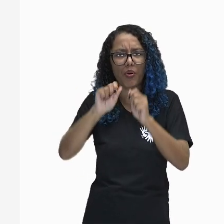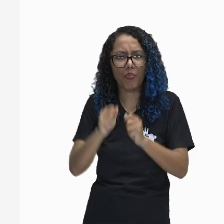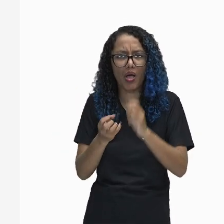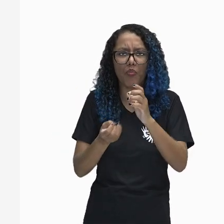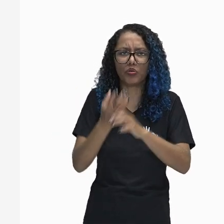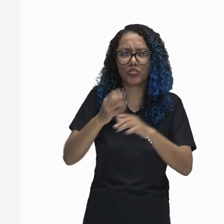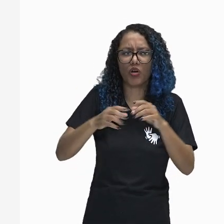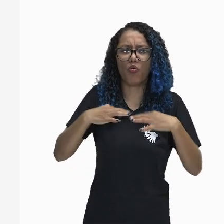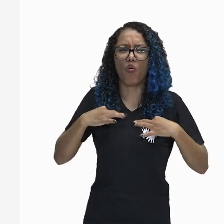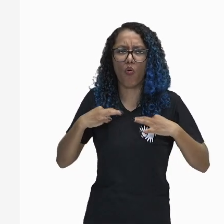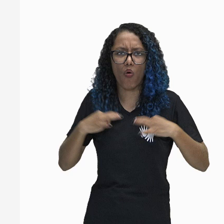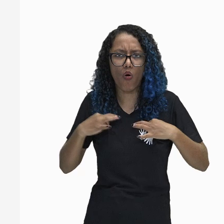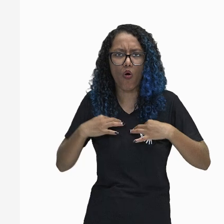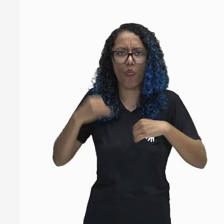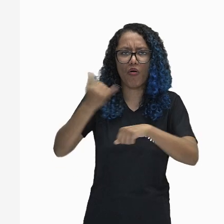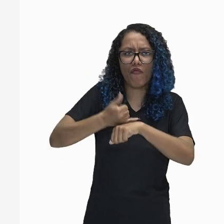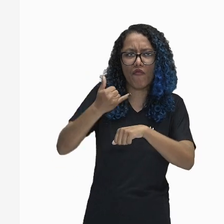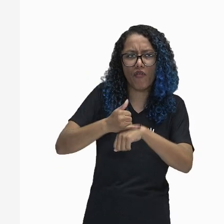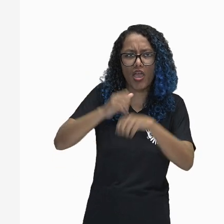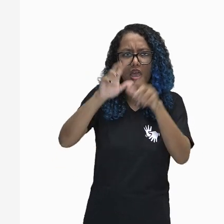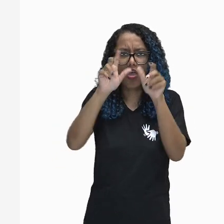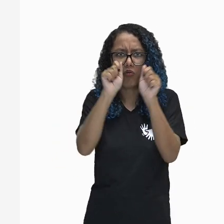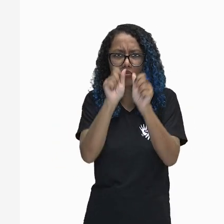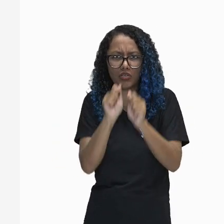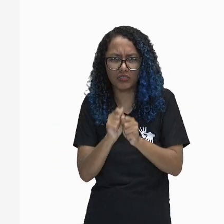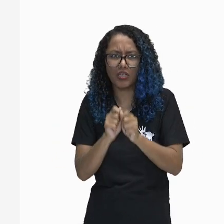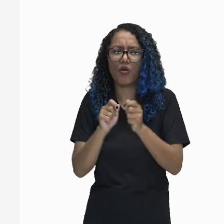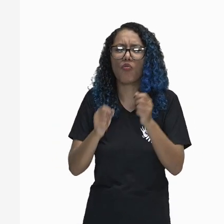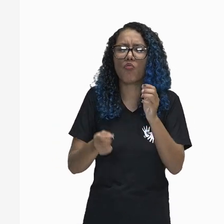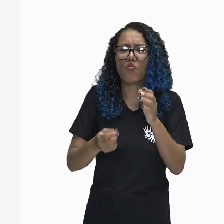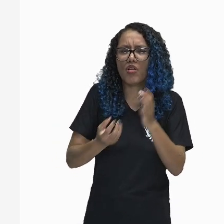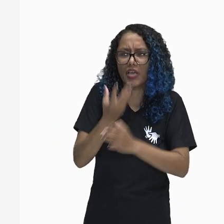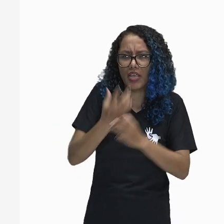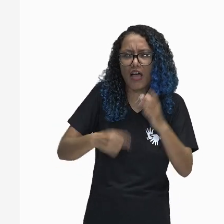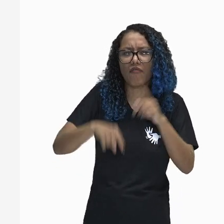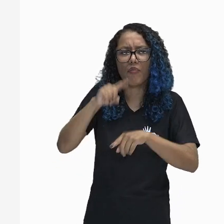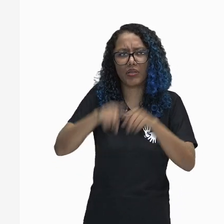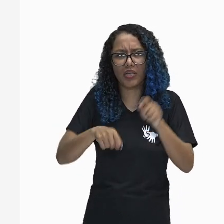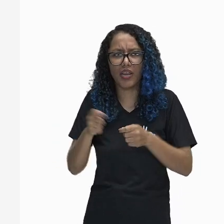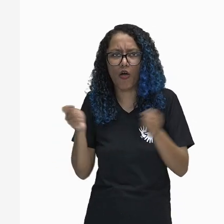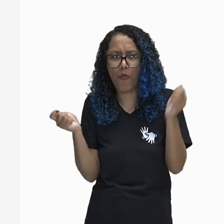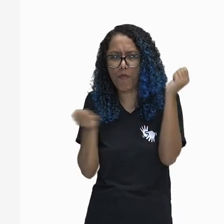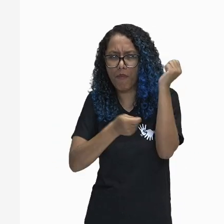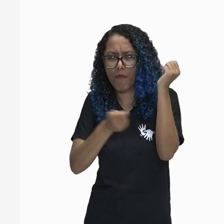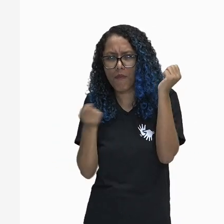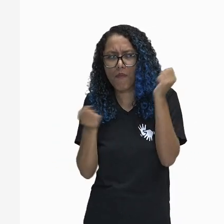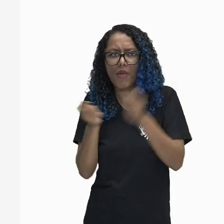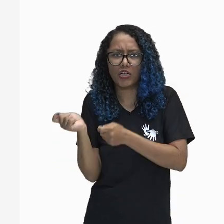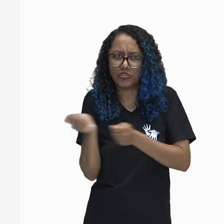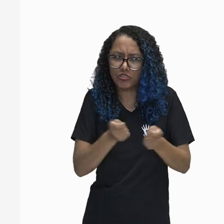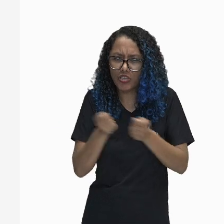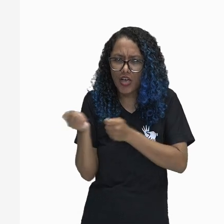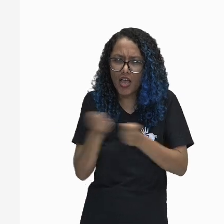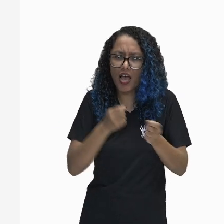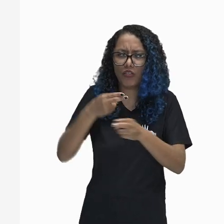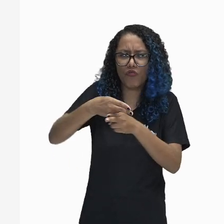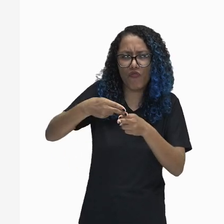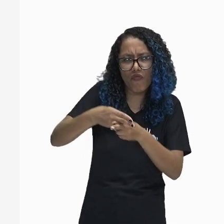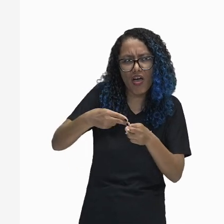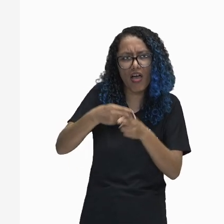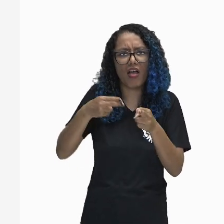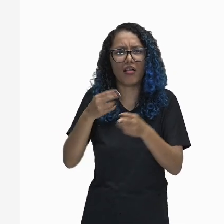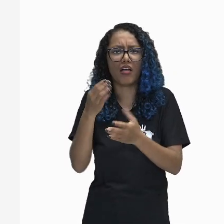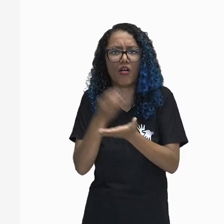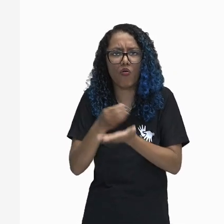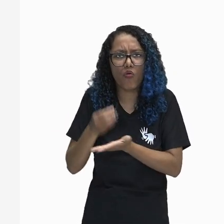punhais, cálices, taças e adornos de bronze, ouro e prata. Portanto, a gente está vendo que a civilização cretense